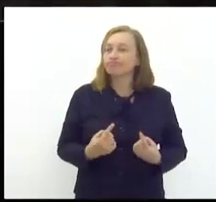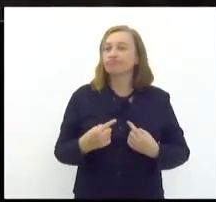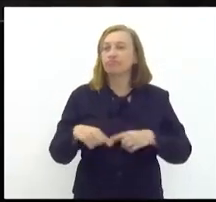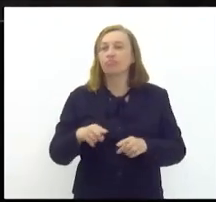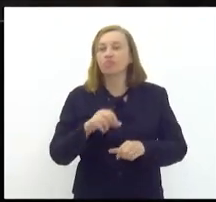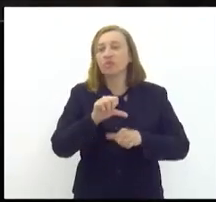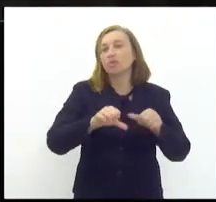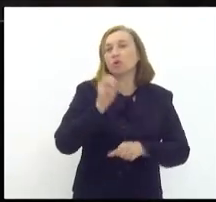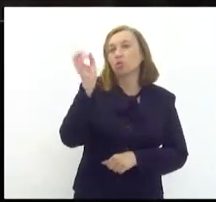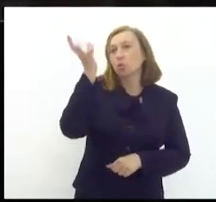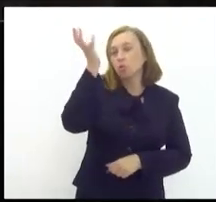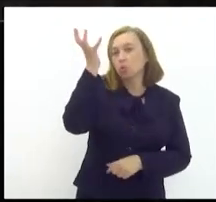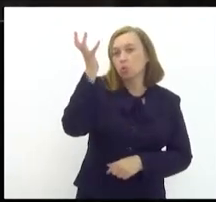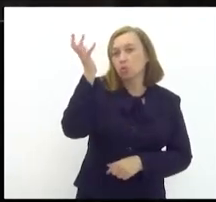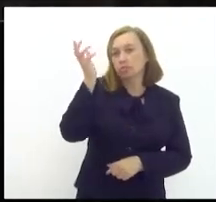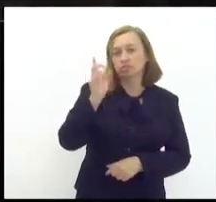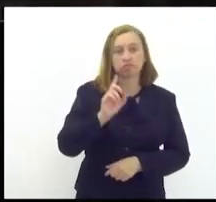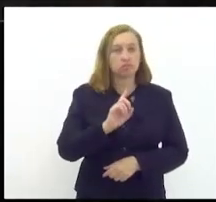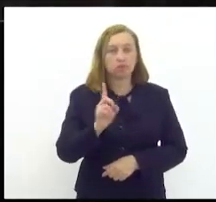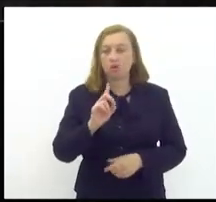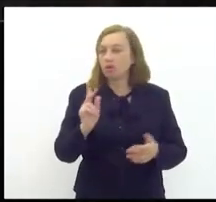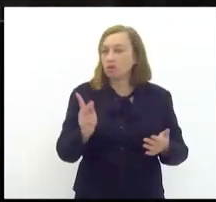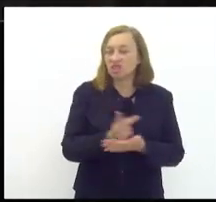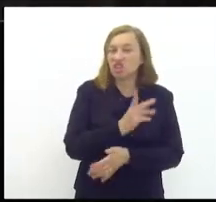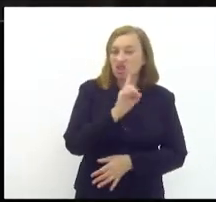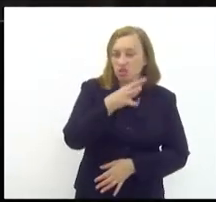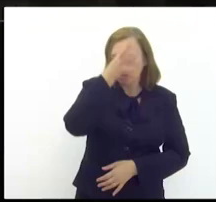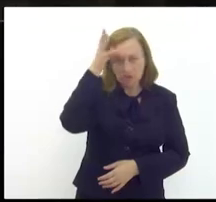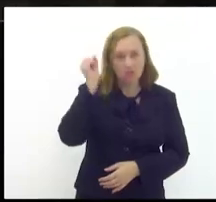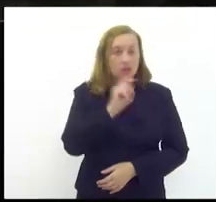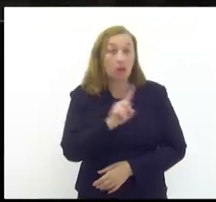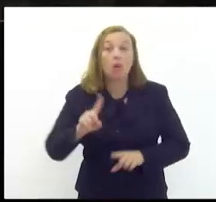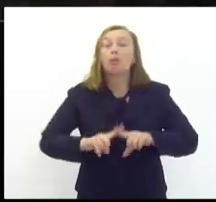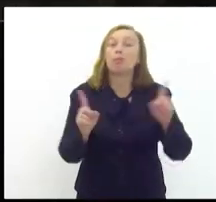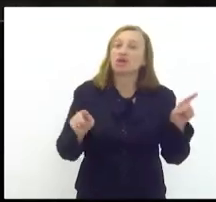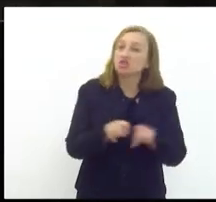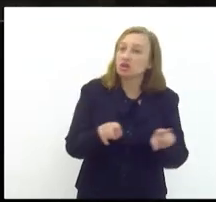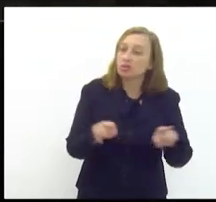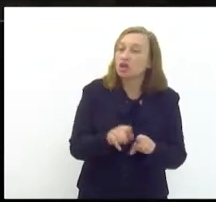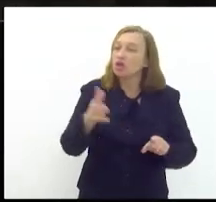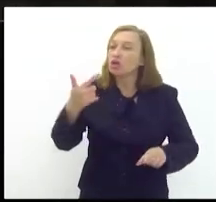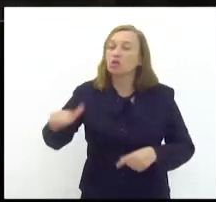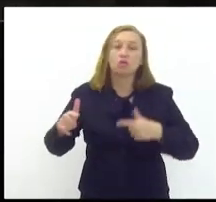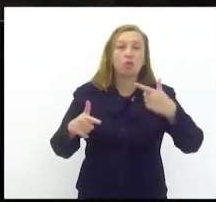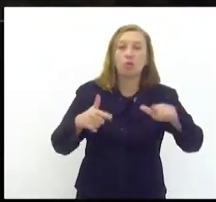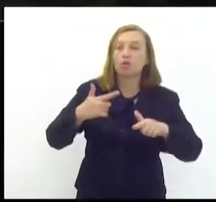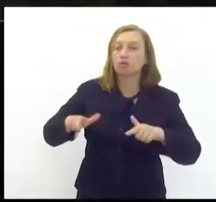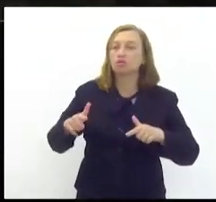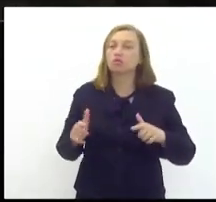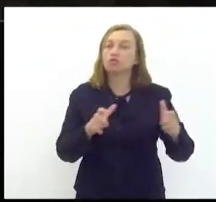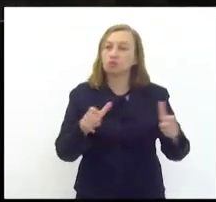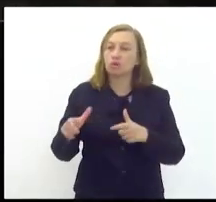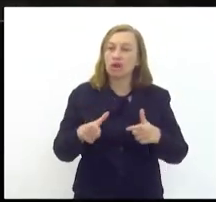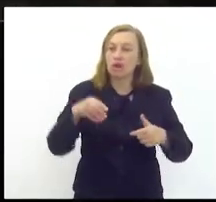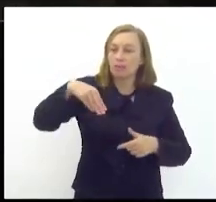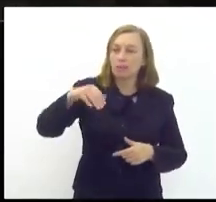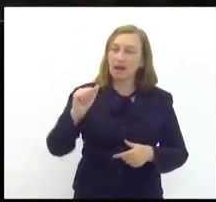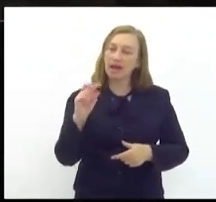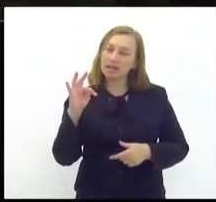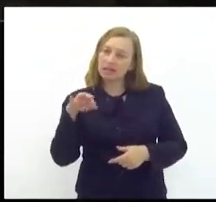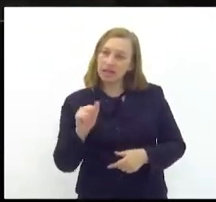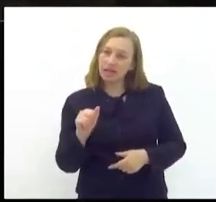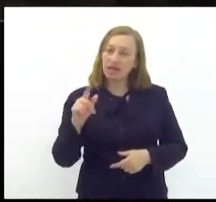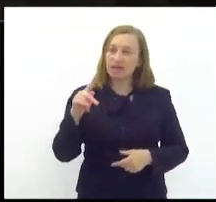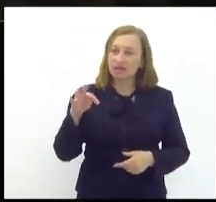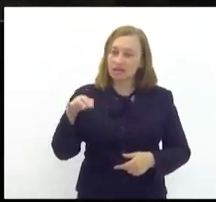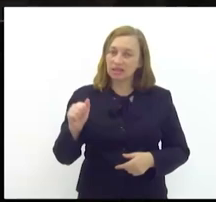das mudanças climáticas não deve ocorrer apenas na Amazônia mas também em outros biomas como na Mata Atlântica aqui no